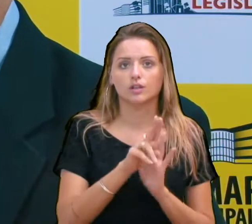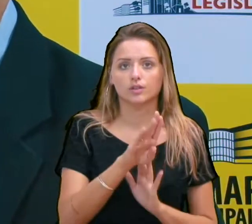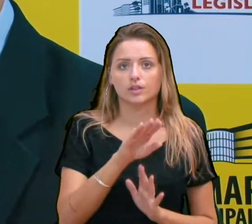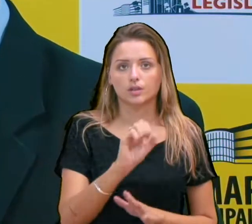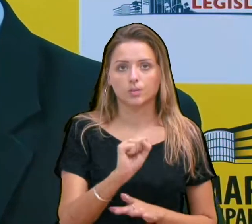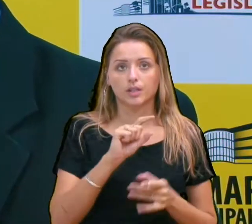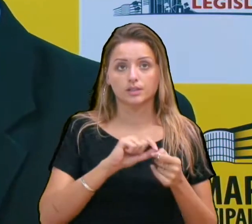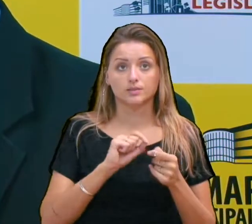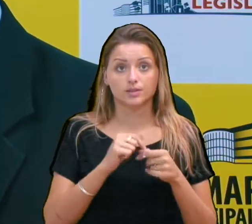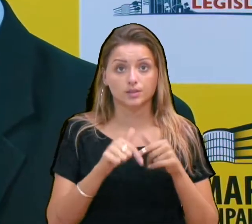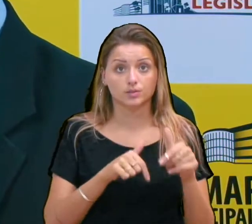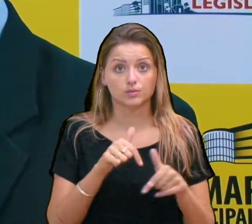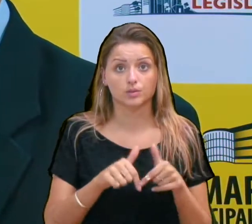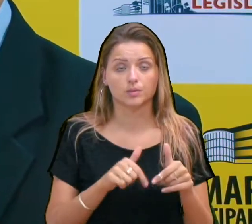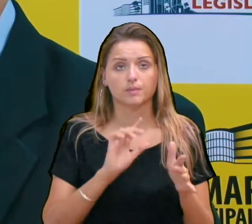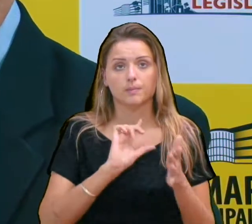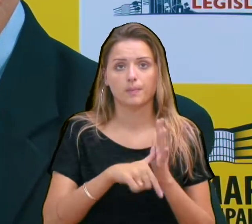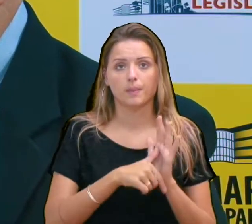esse serviço.